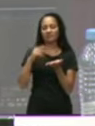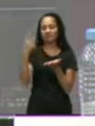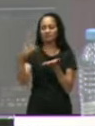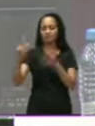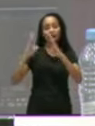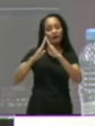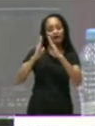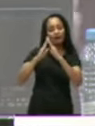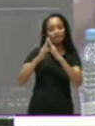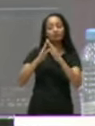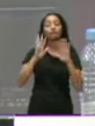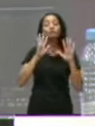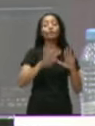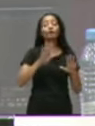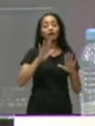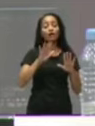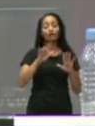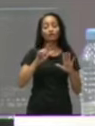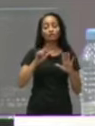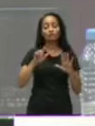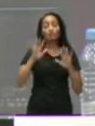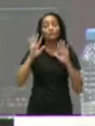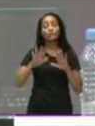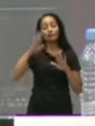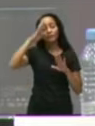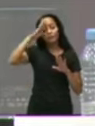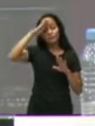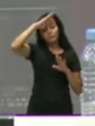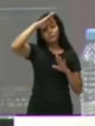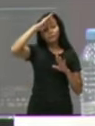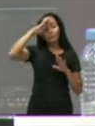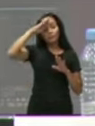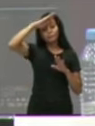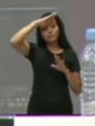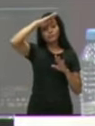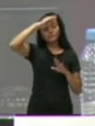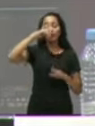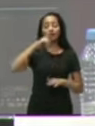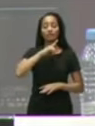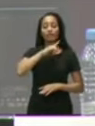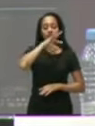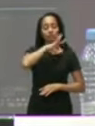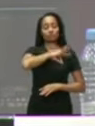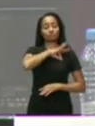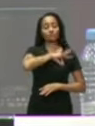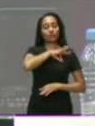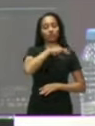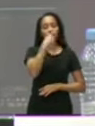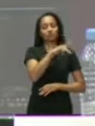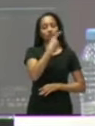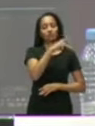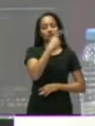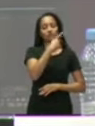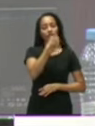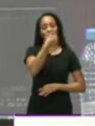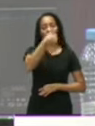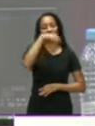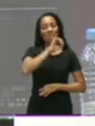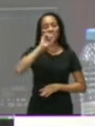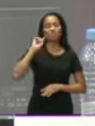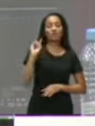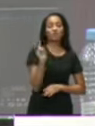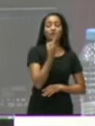né? Mas o presidente de vocês aqui está com salário cheio, com 10 mil reais. 10 mil reais aqui, ó.